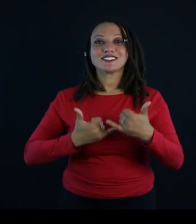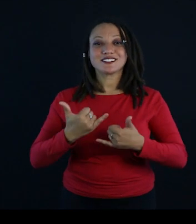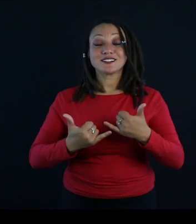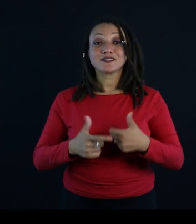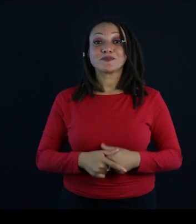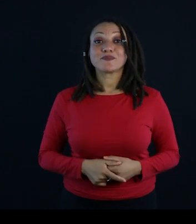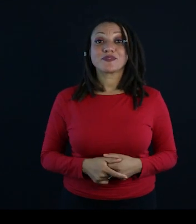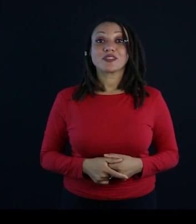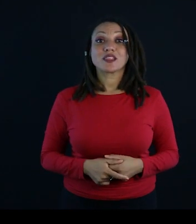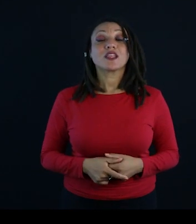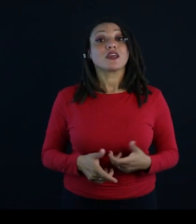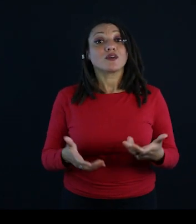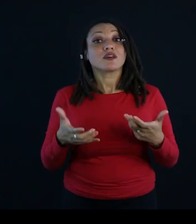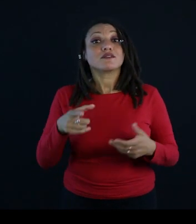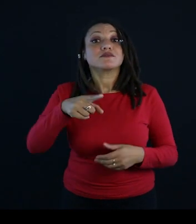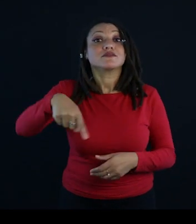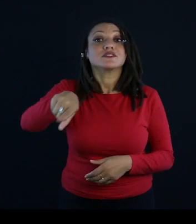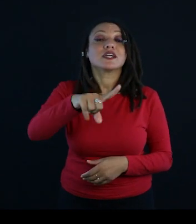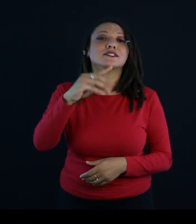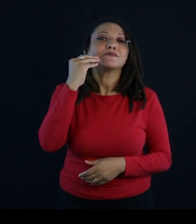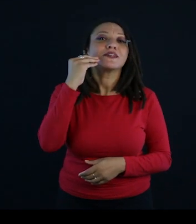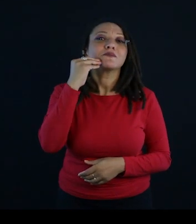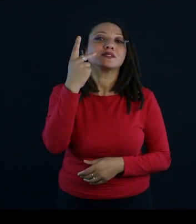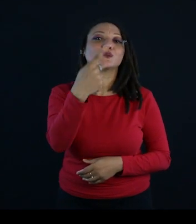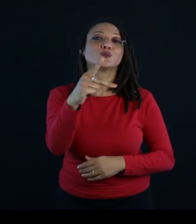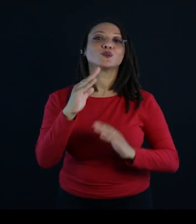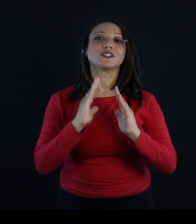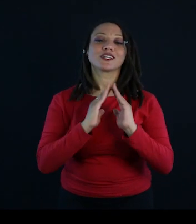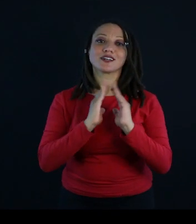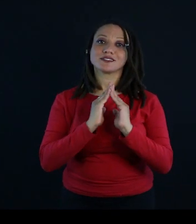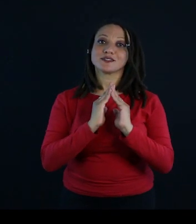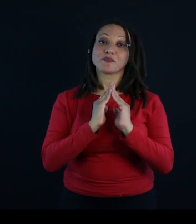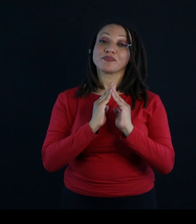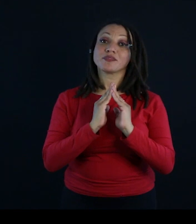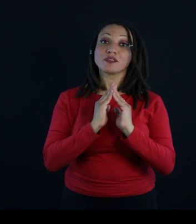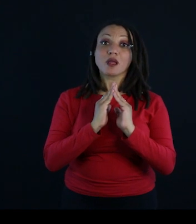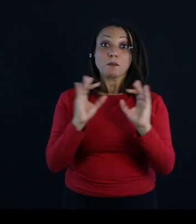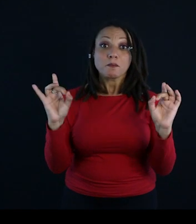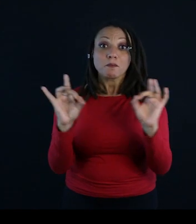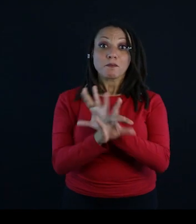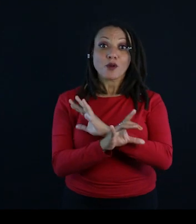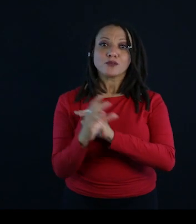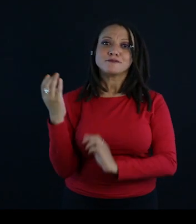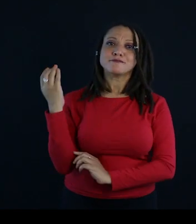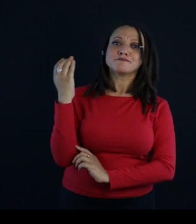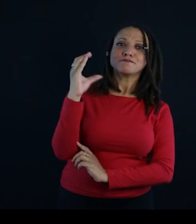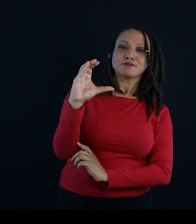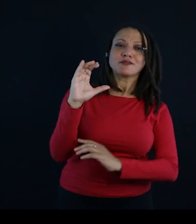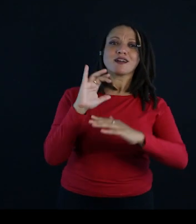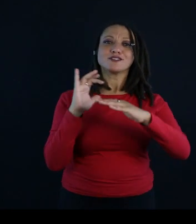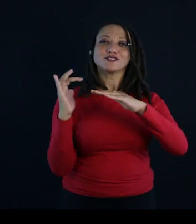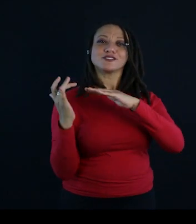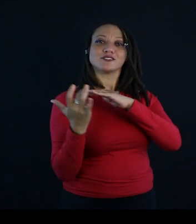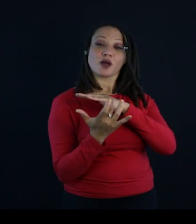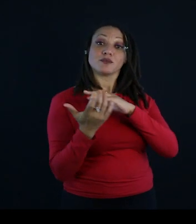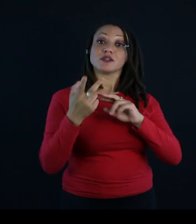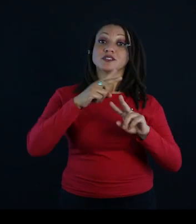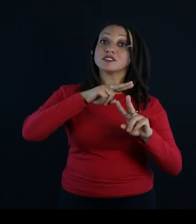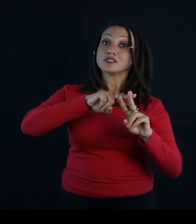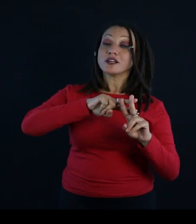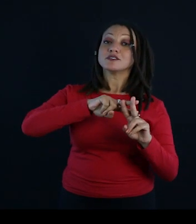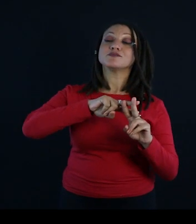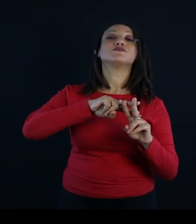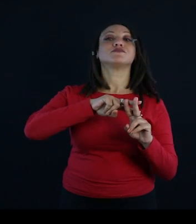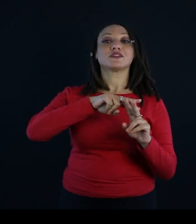gosto muito dessa brincadeira. Quero muito que vocês experimentem e tentem em casa. E compartilhem o resultado que vocês fizerem nas